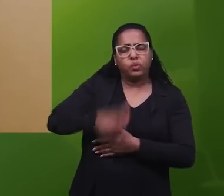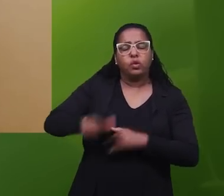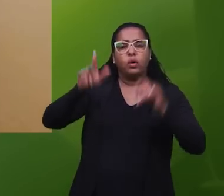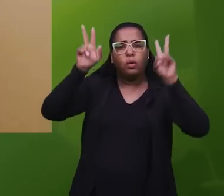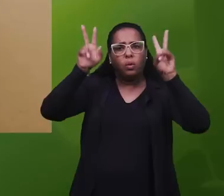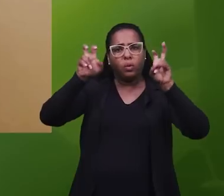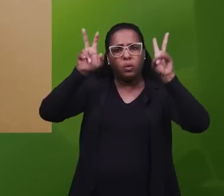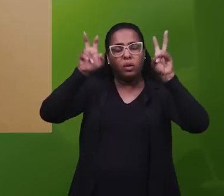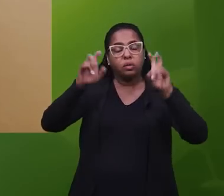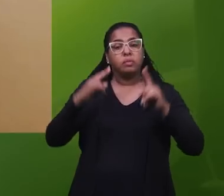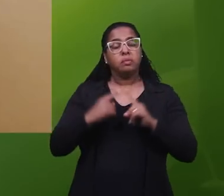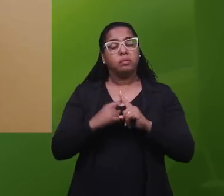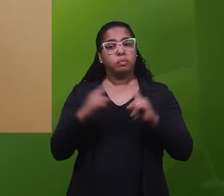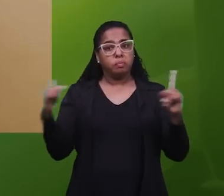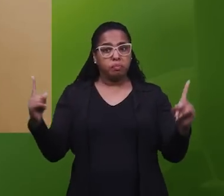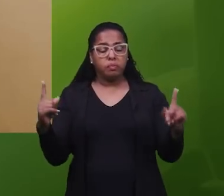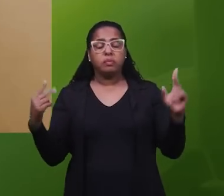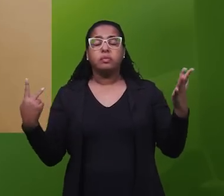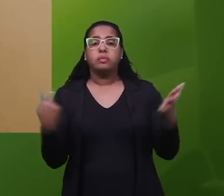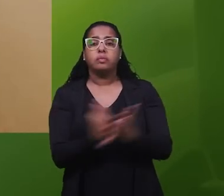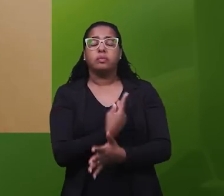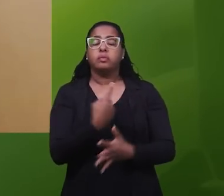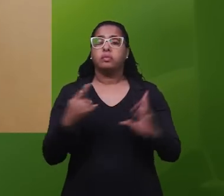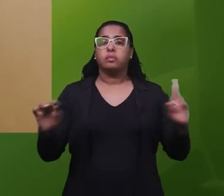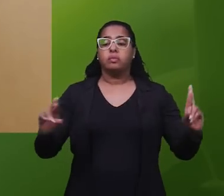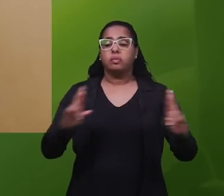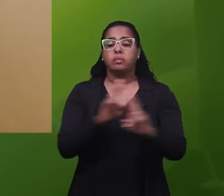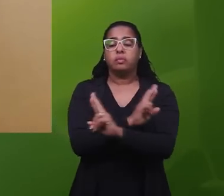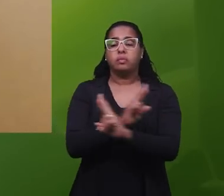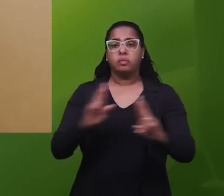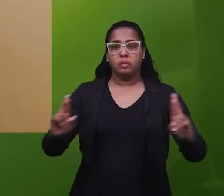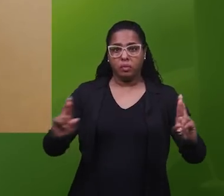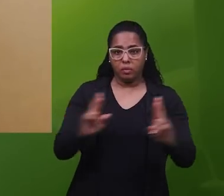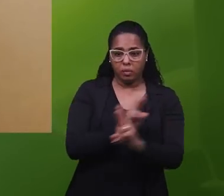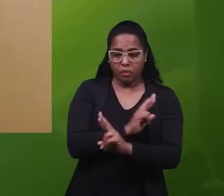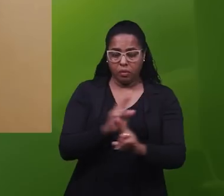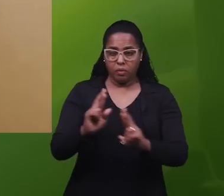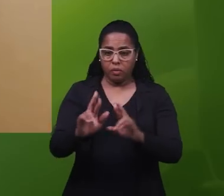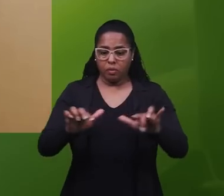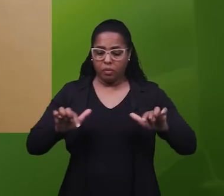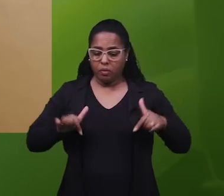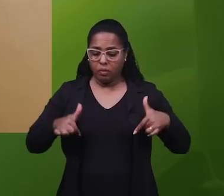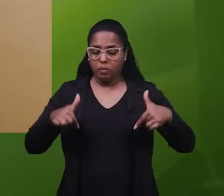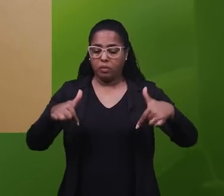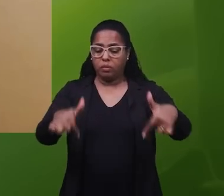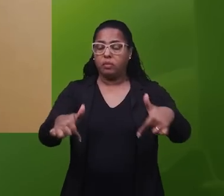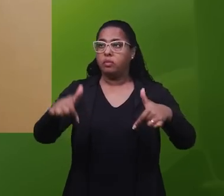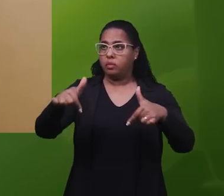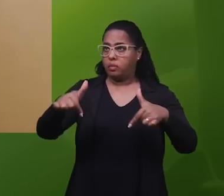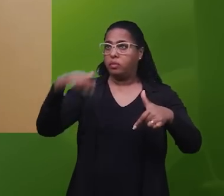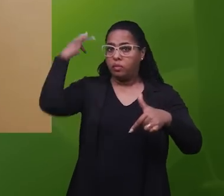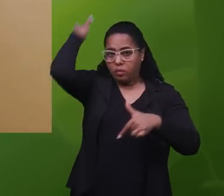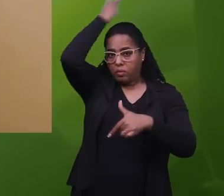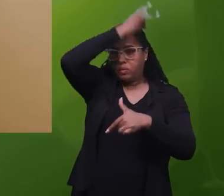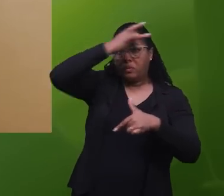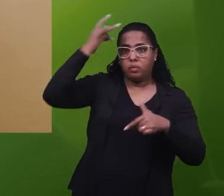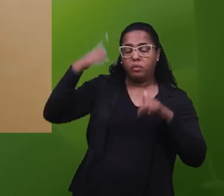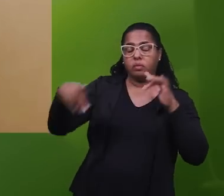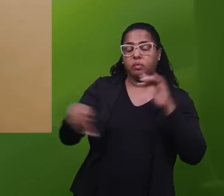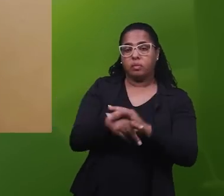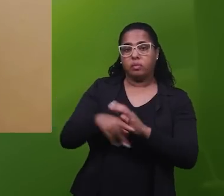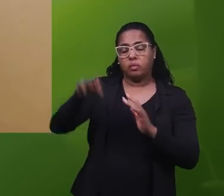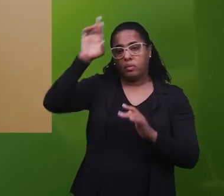tecla, mas isso ocorre em função do mover do próprio Espírito Santo de Deus,